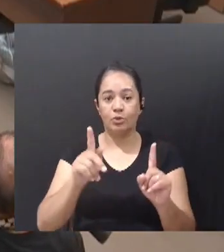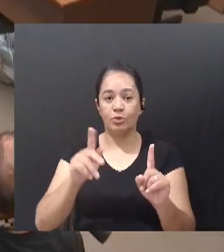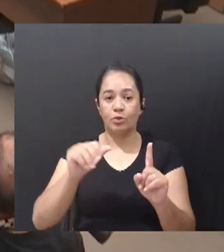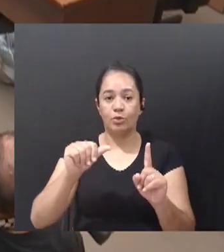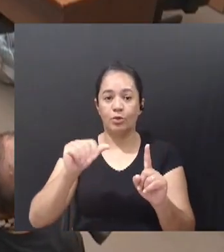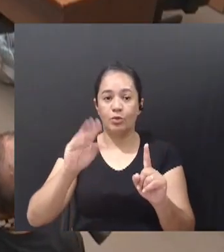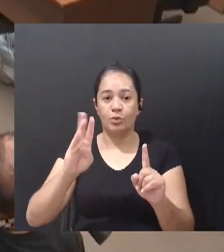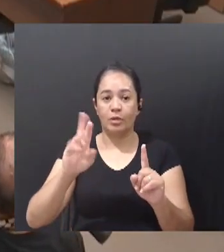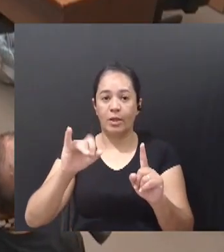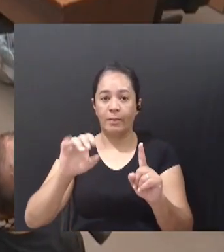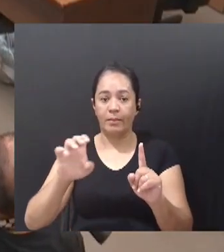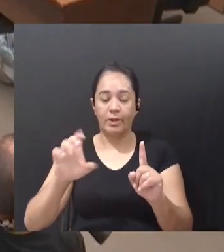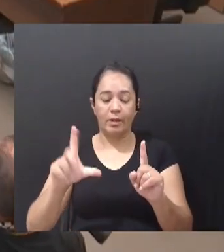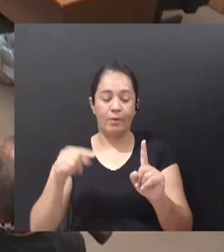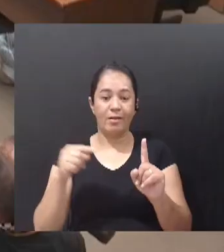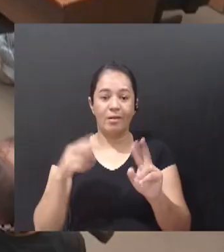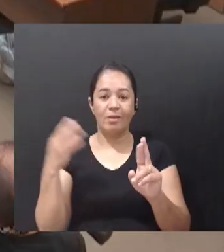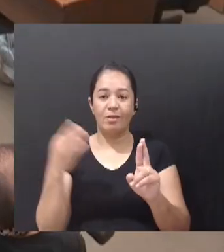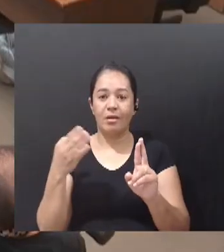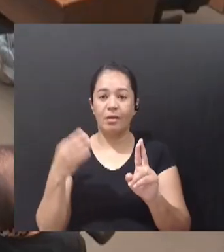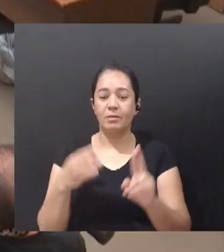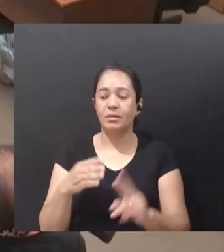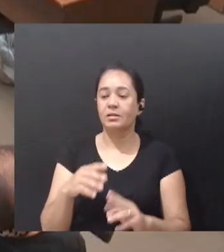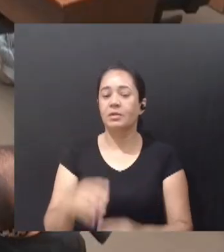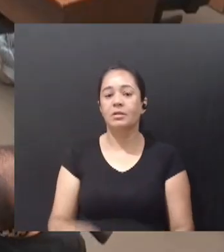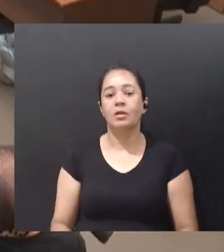representando aqui o Emancipa.